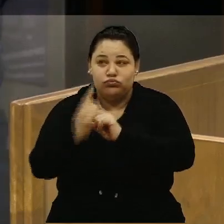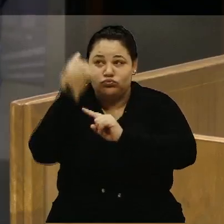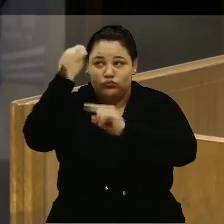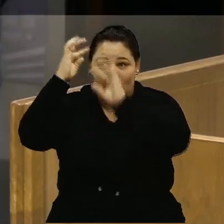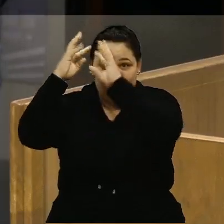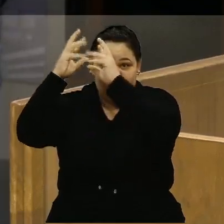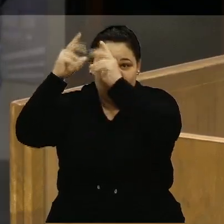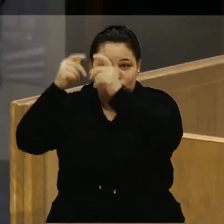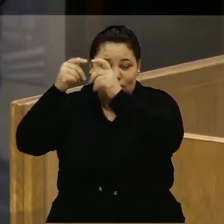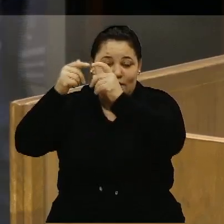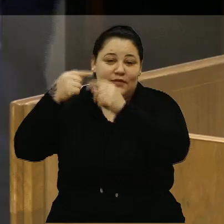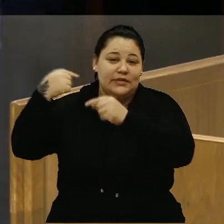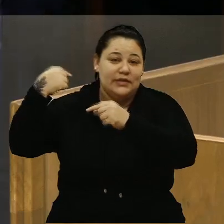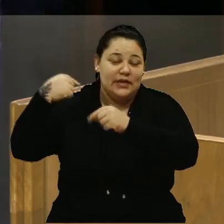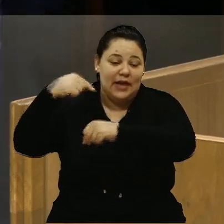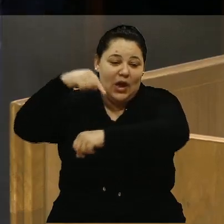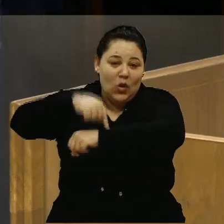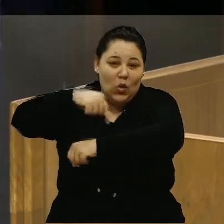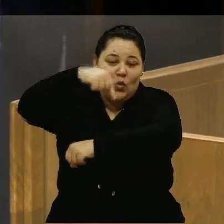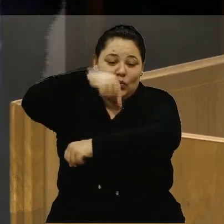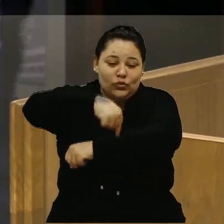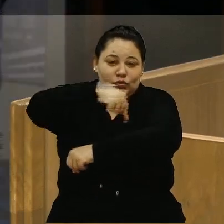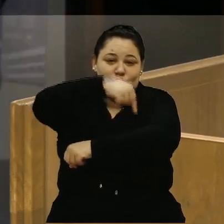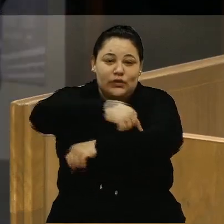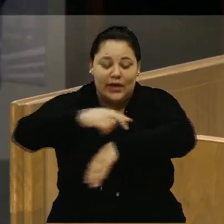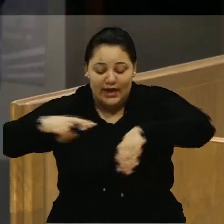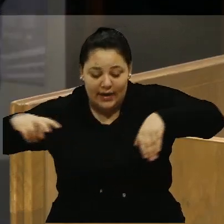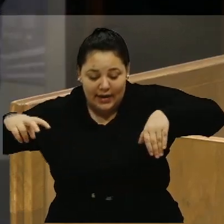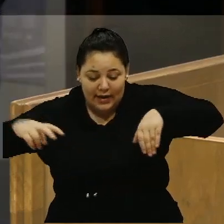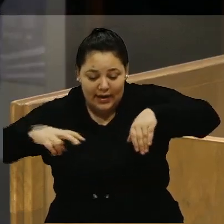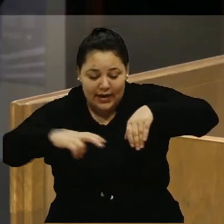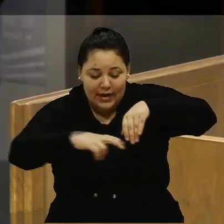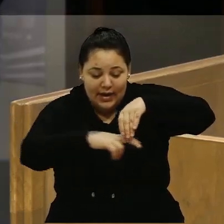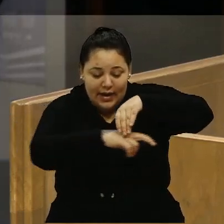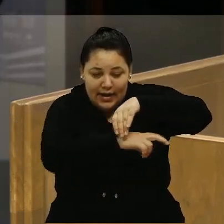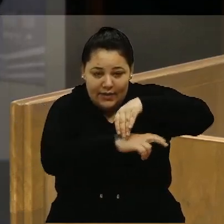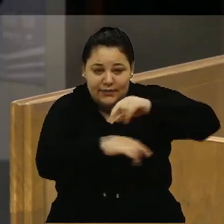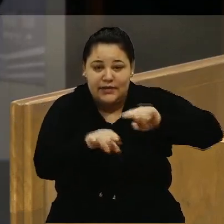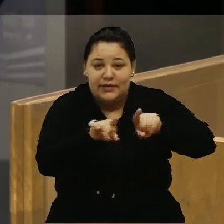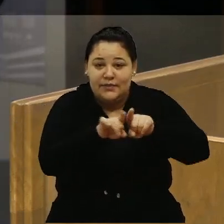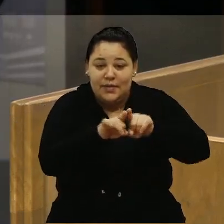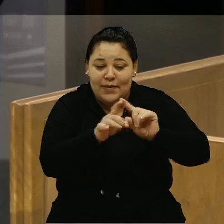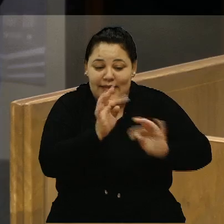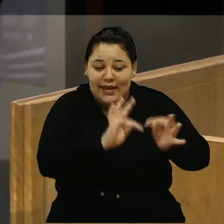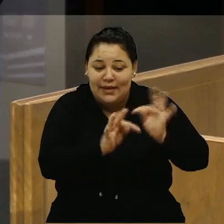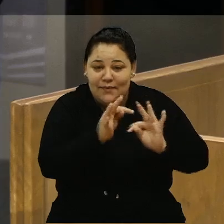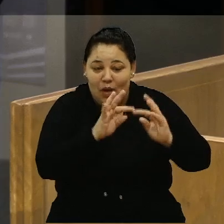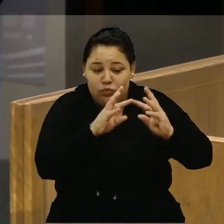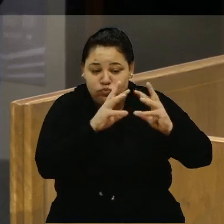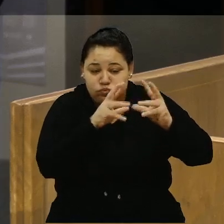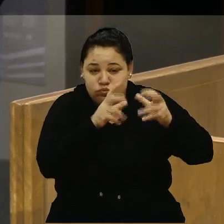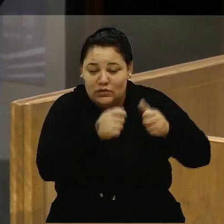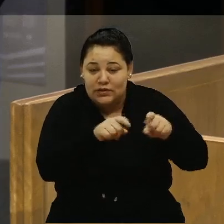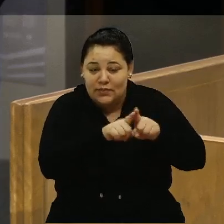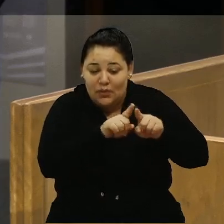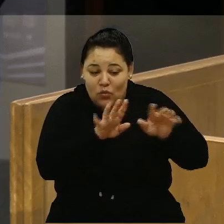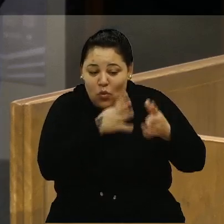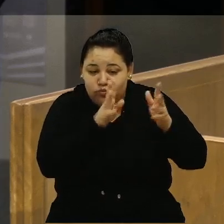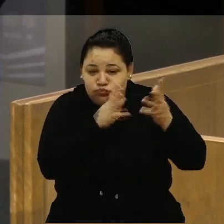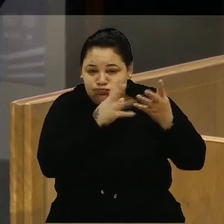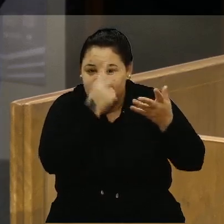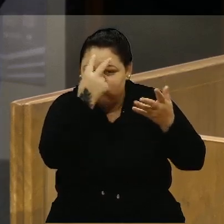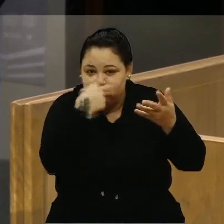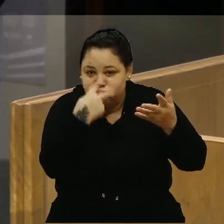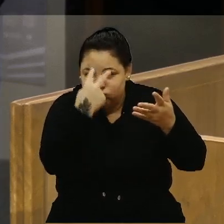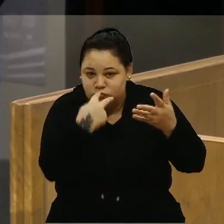fazer acupuntura, câmara hiperbárica, TMS, que é uma terapia transcraniana e magnética, e também estimulações visuais. Tudo isso para fazer com